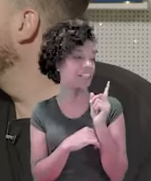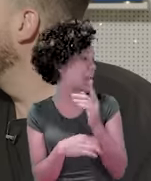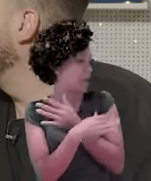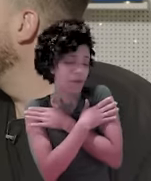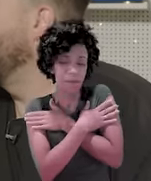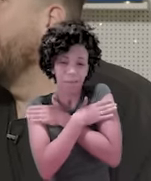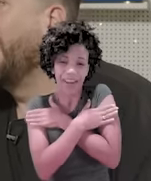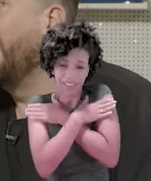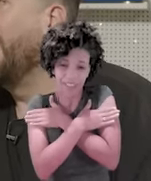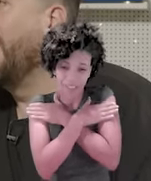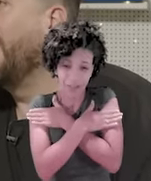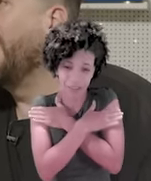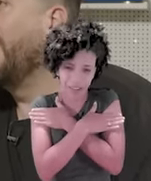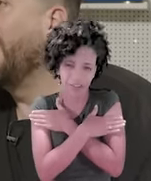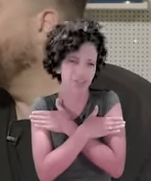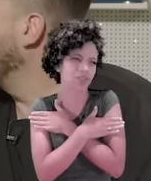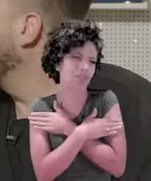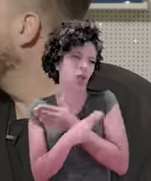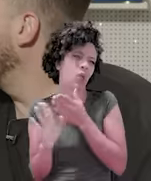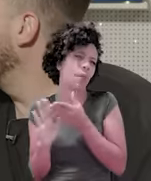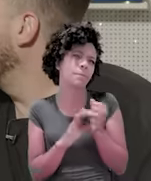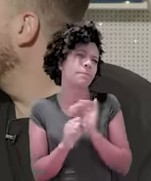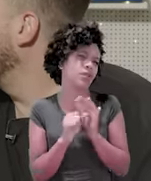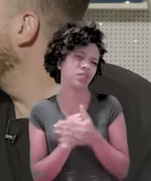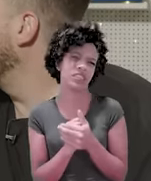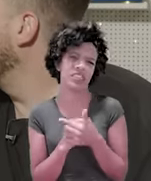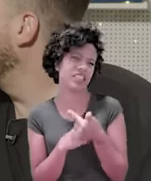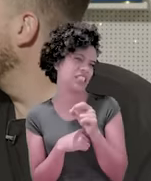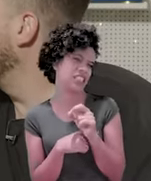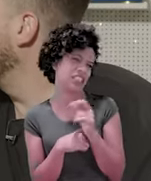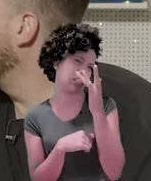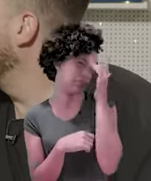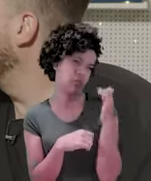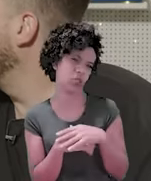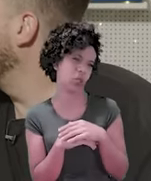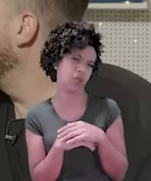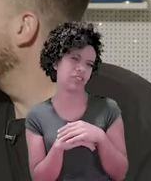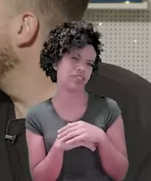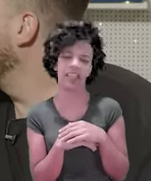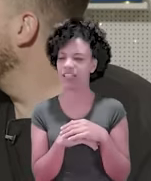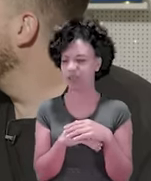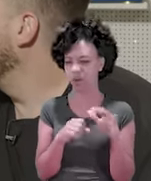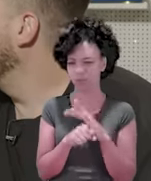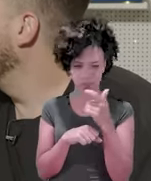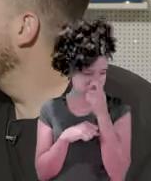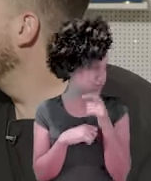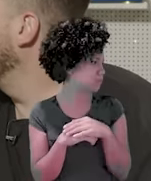e esse gol aos da economia 70 pessoas falando por mim